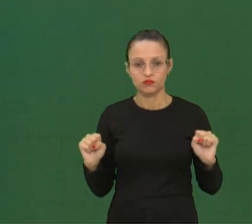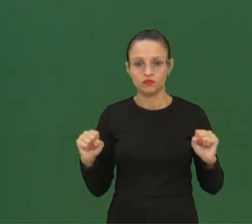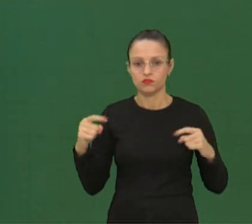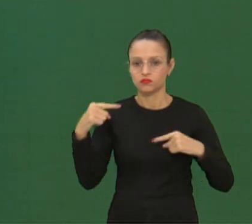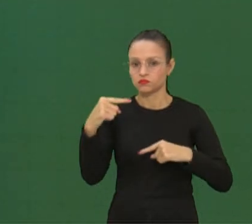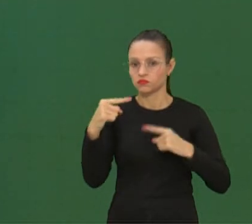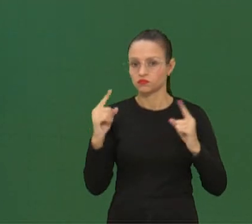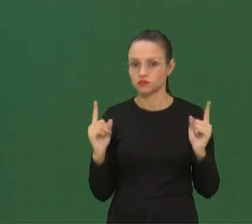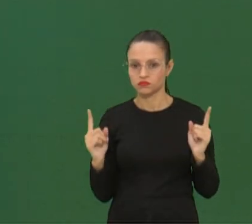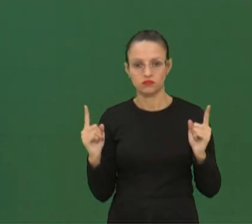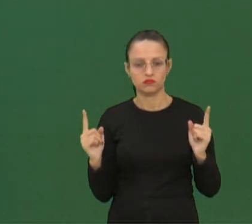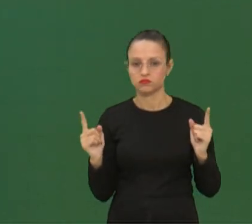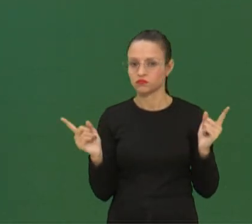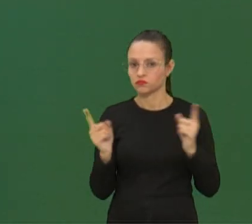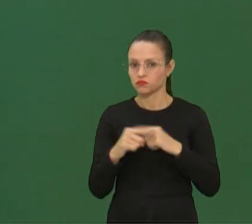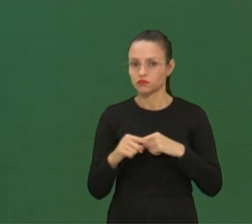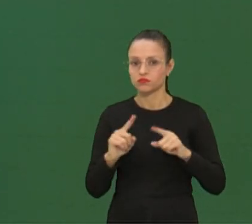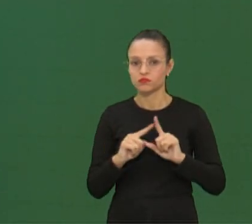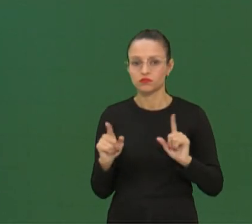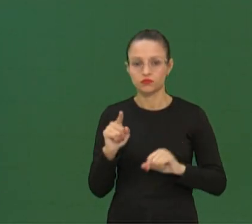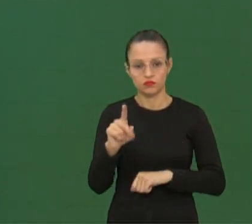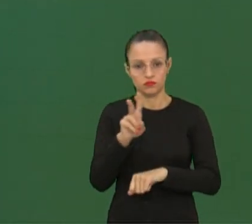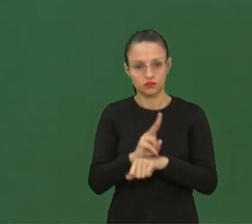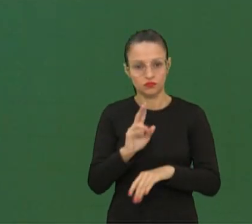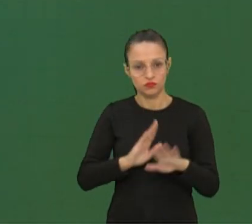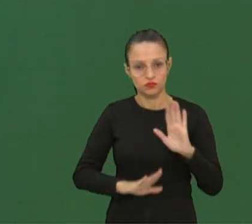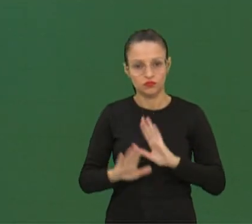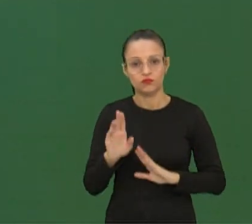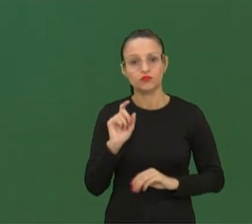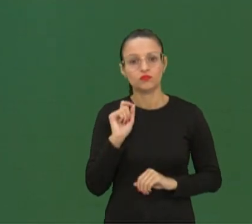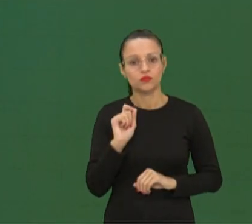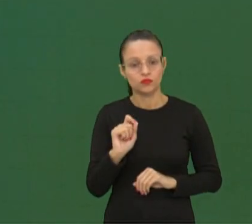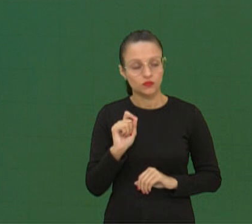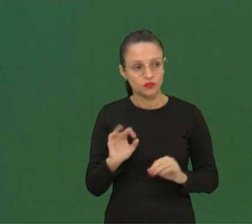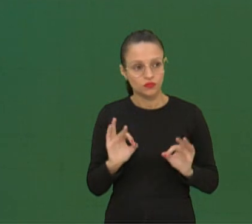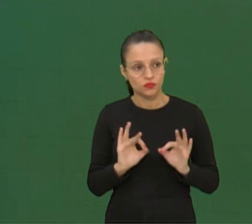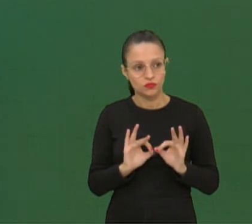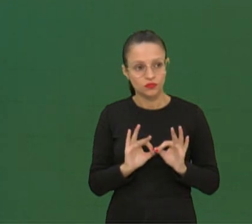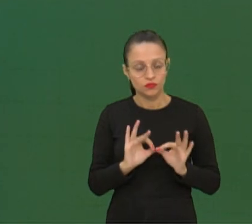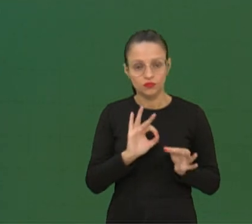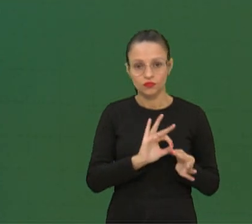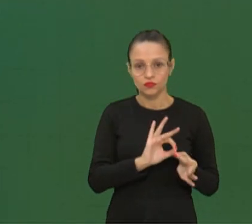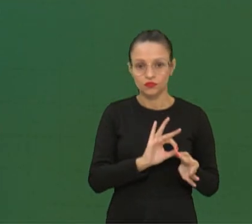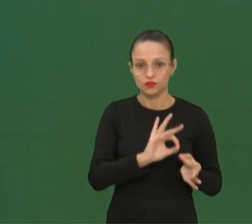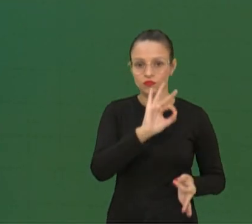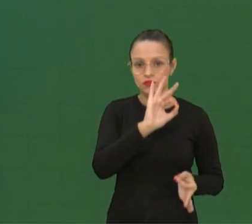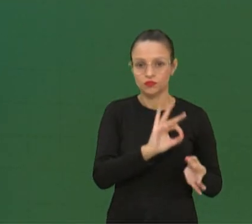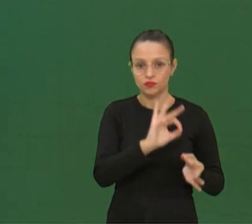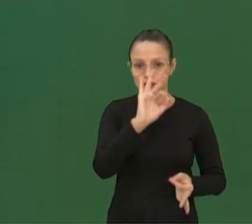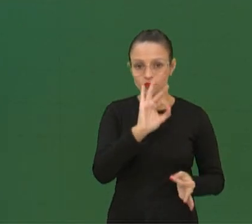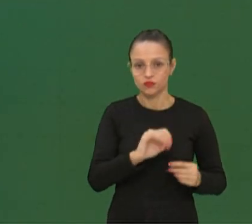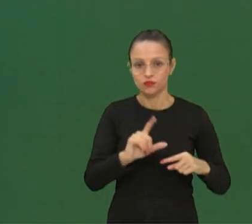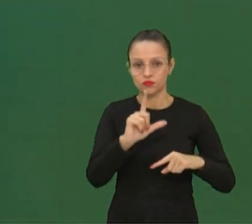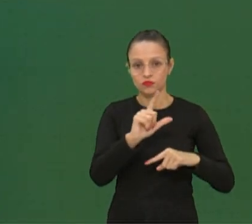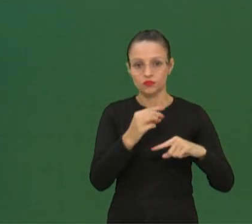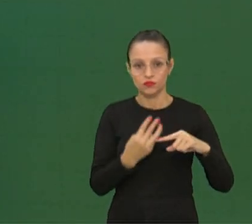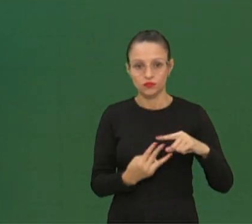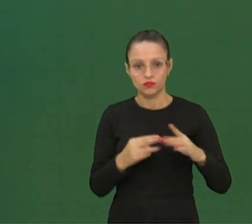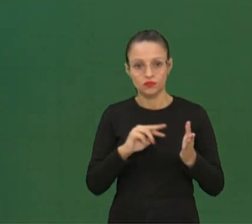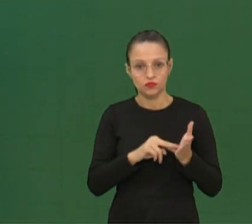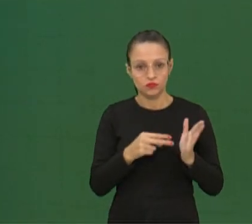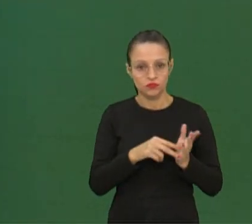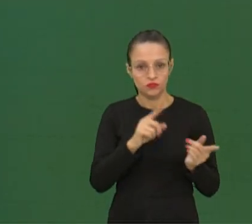na vertical, ou o contrário. Só que aqui você tem que tomar cuidado. Como o comprimento é 1/3 da largura, o que você entende? Que o comprimento é menor